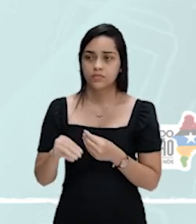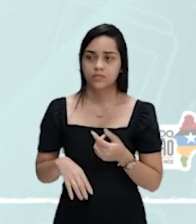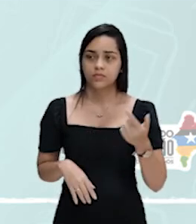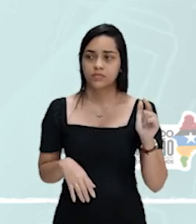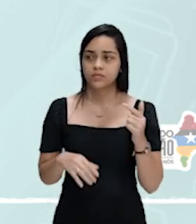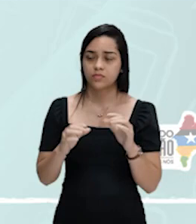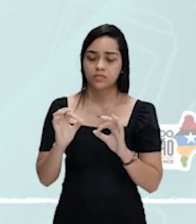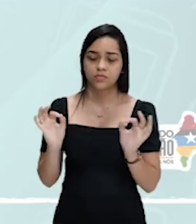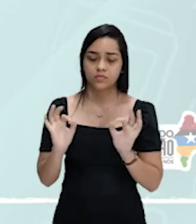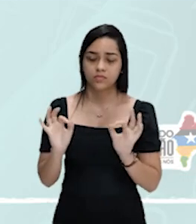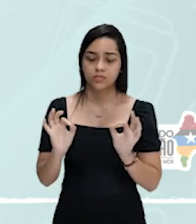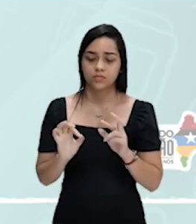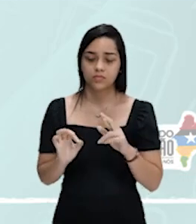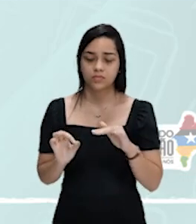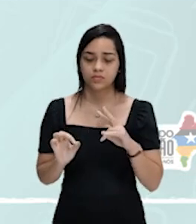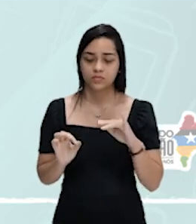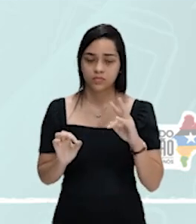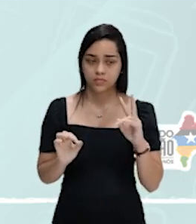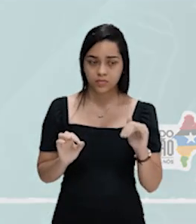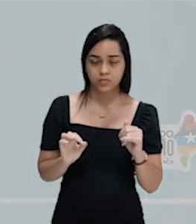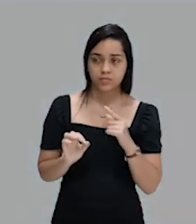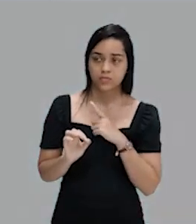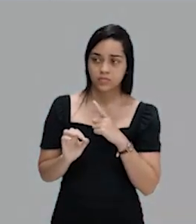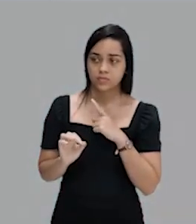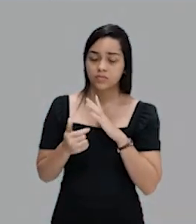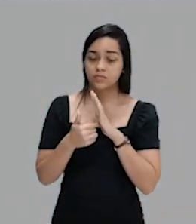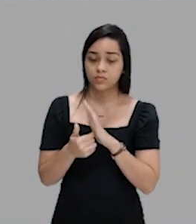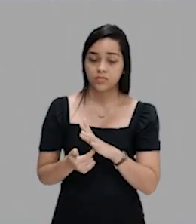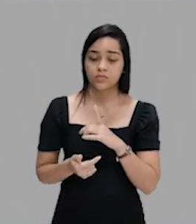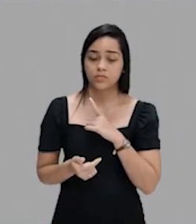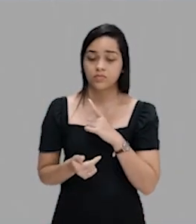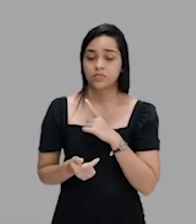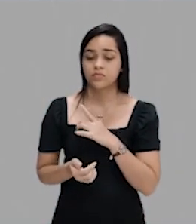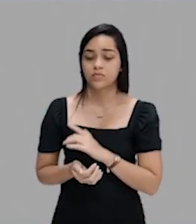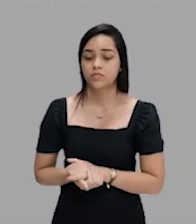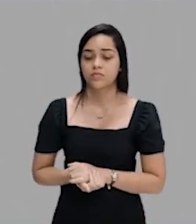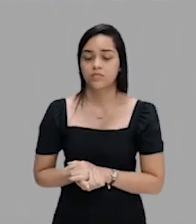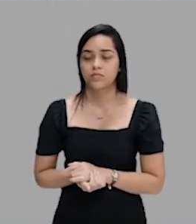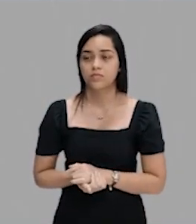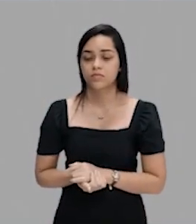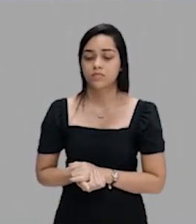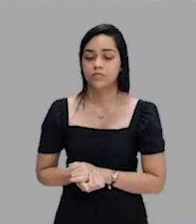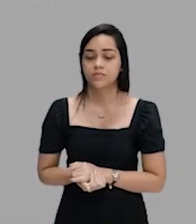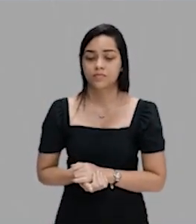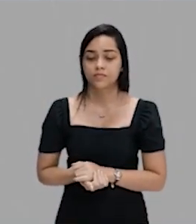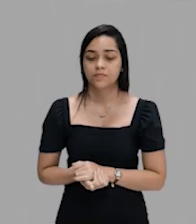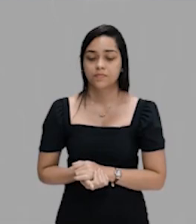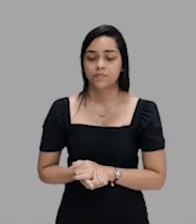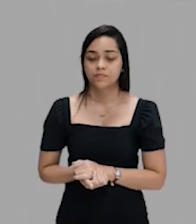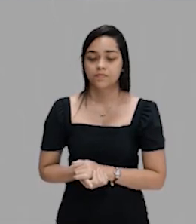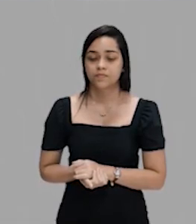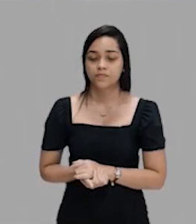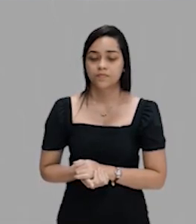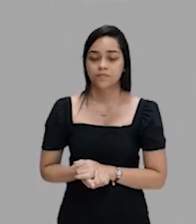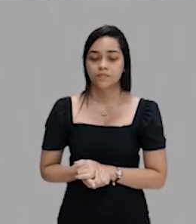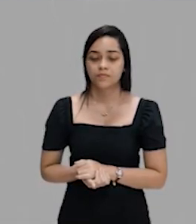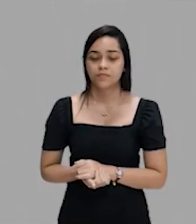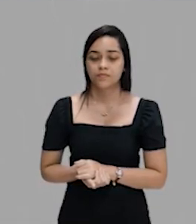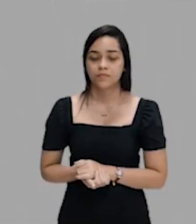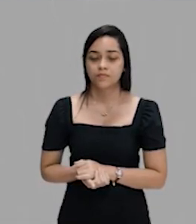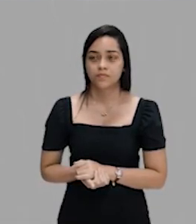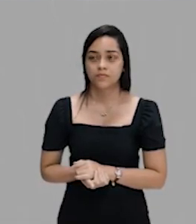família do processo não tem nada a ver os artistas que declararam seu voto foram criticados restritivas tá bom